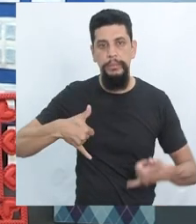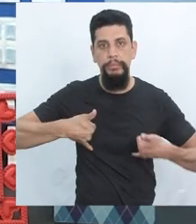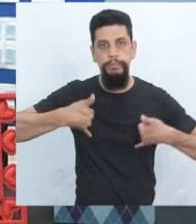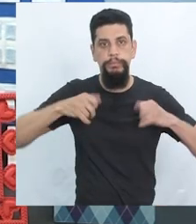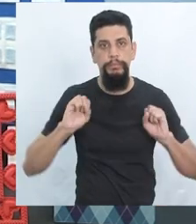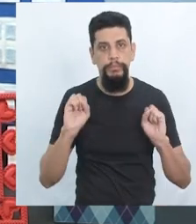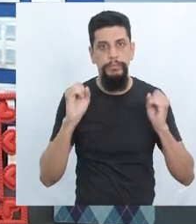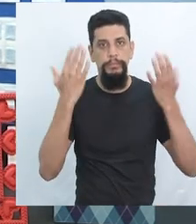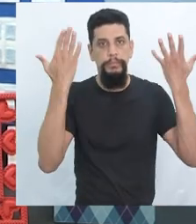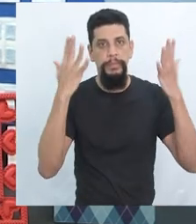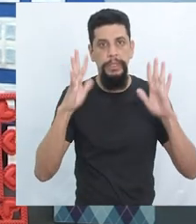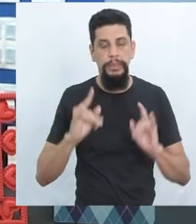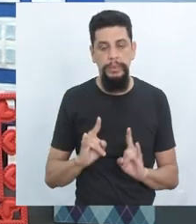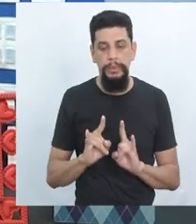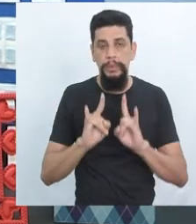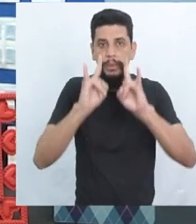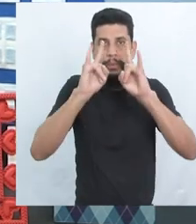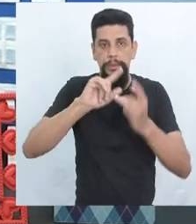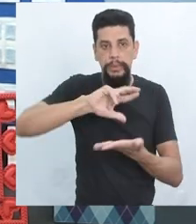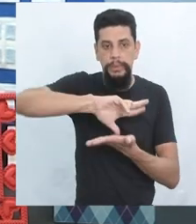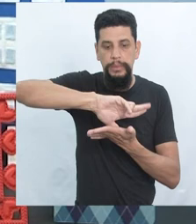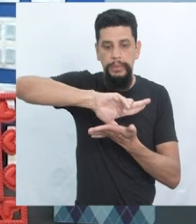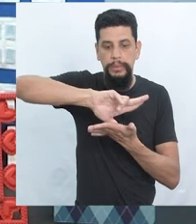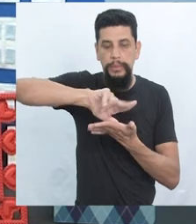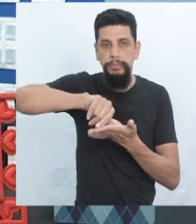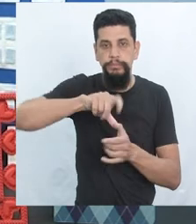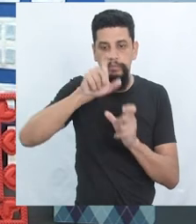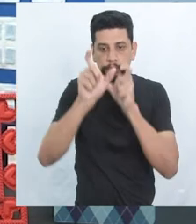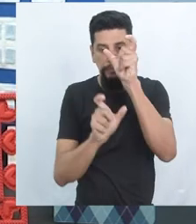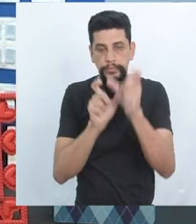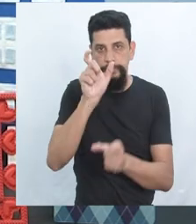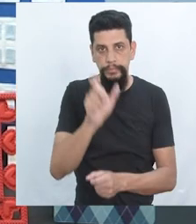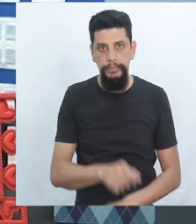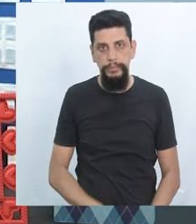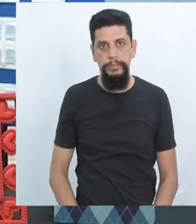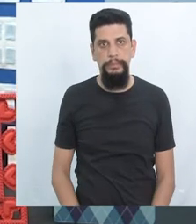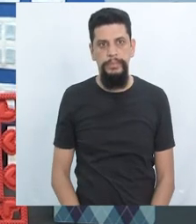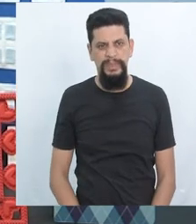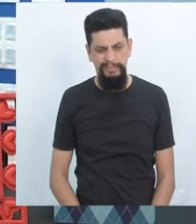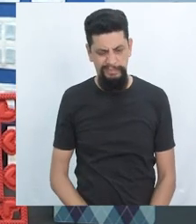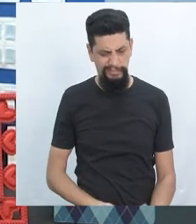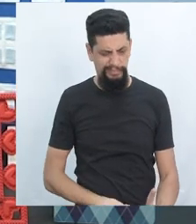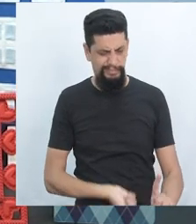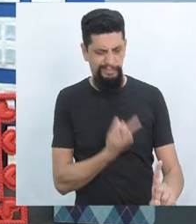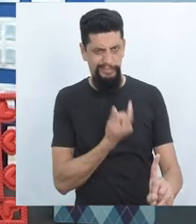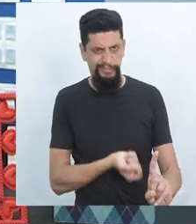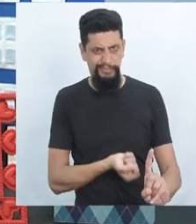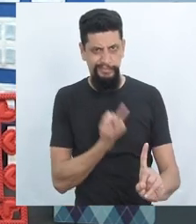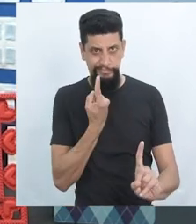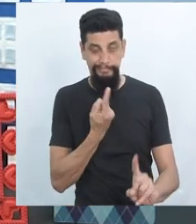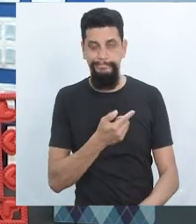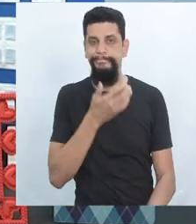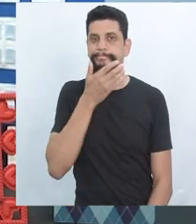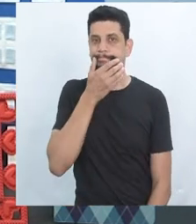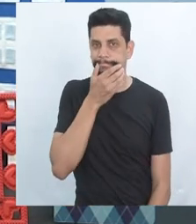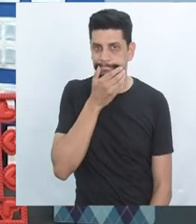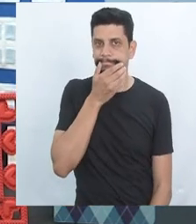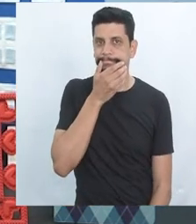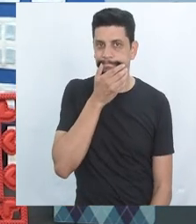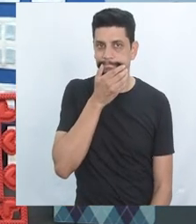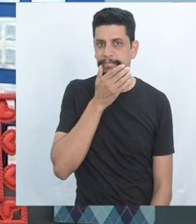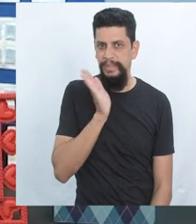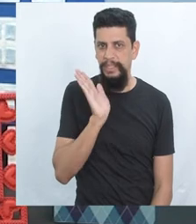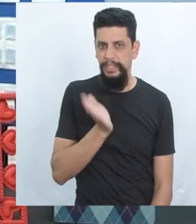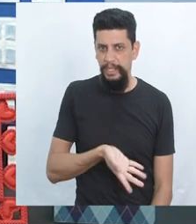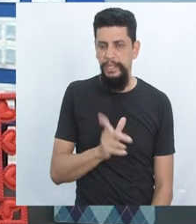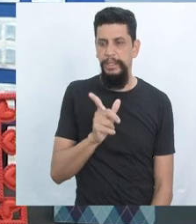dia houve uma festa no prédio com vários convidados super esquisitos.